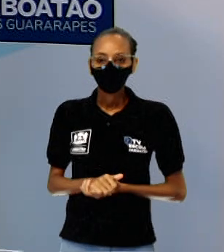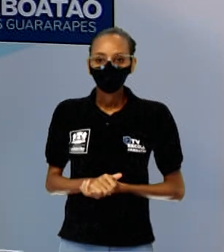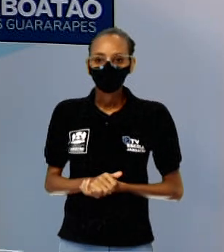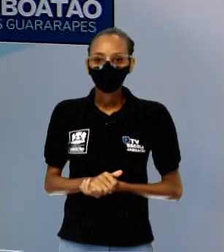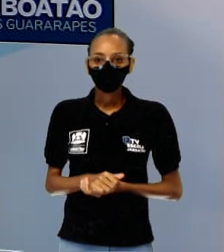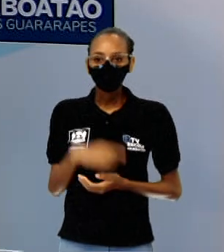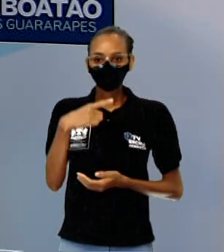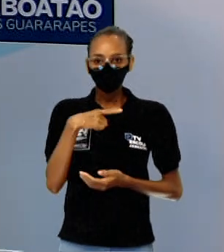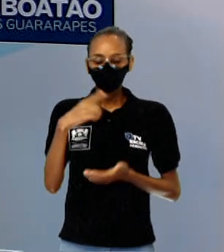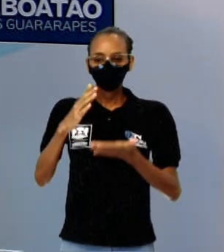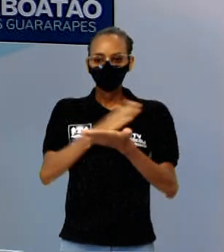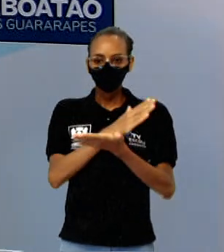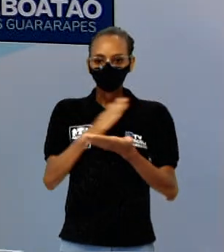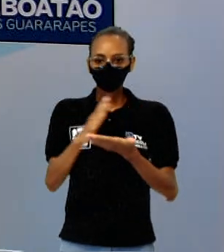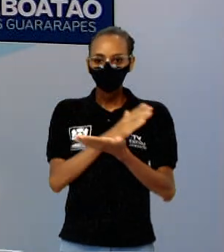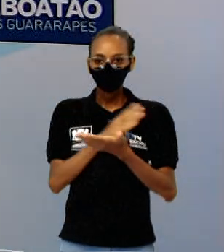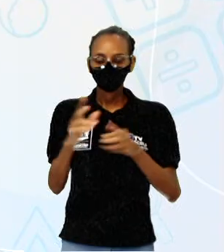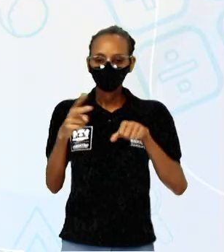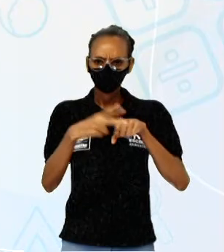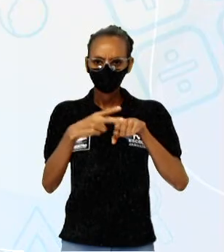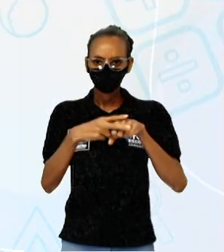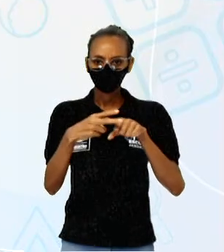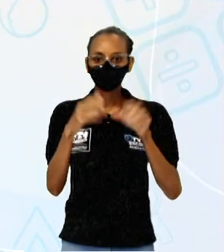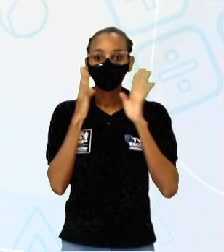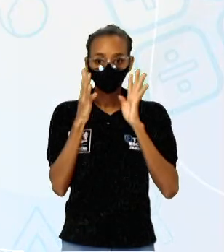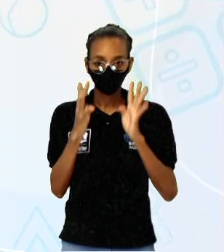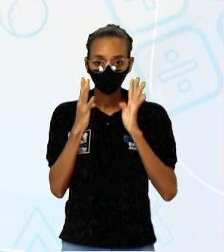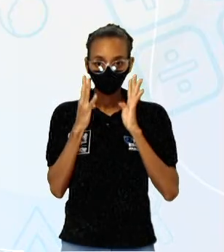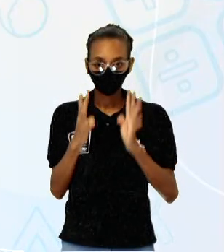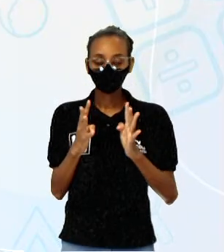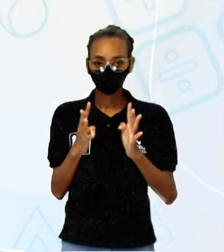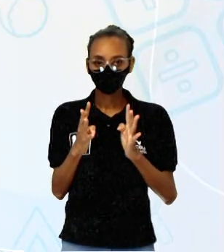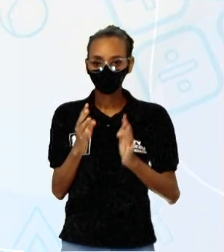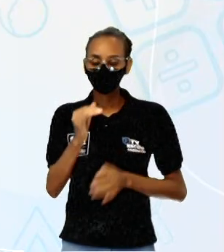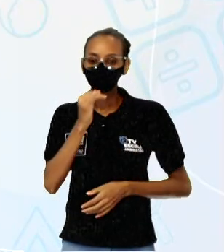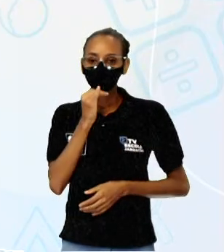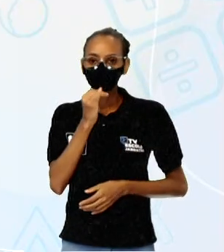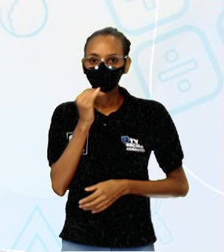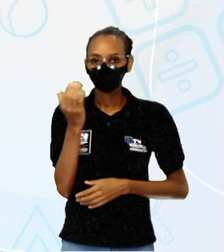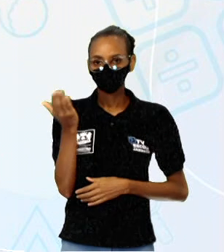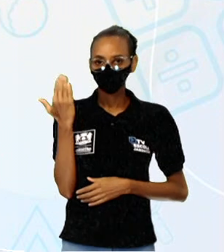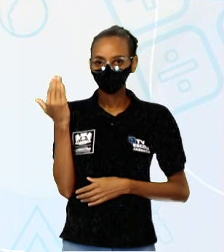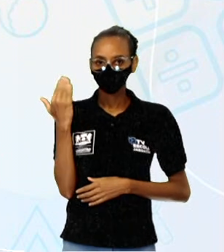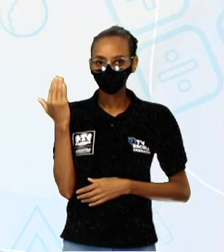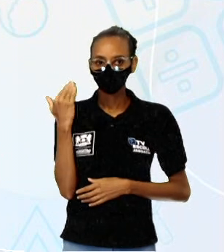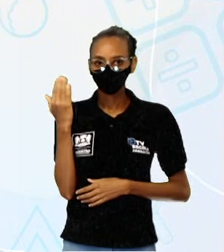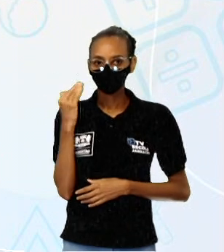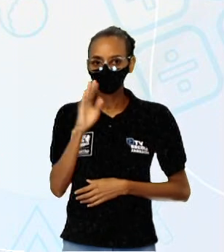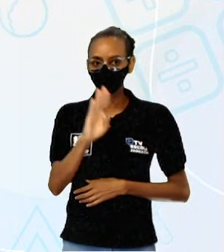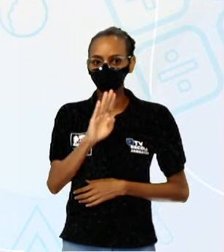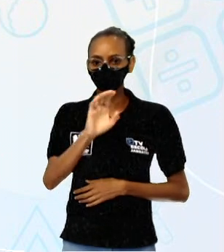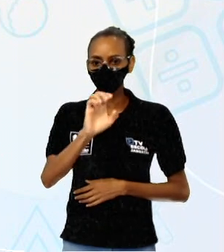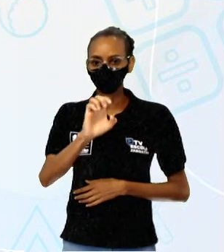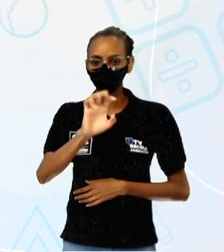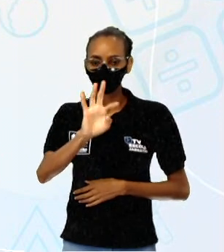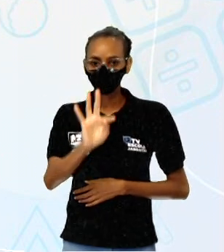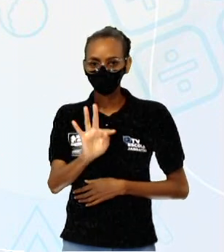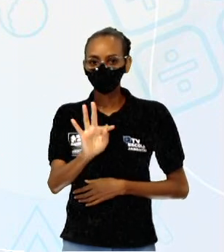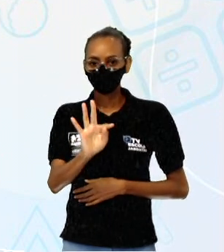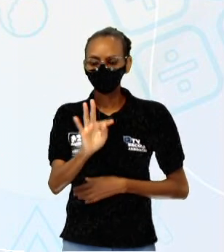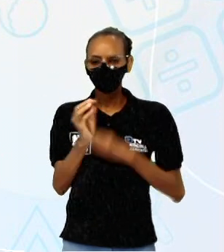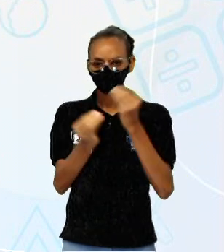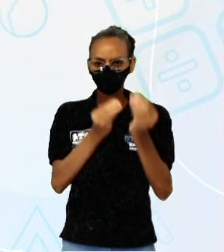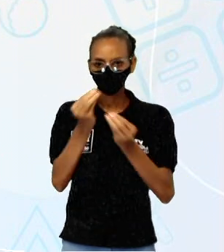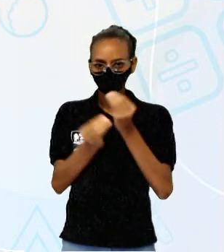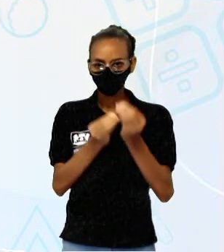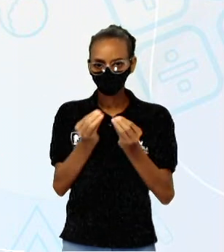alguns verbos, preste bem atenção, ó, bet, o passado de bet vai ser bet, e o particípio passado de bet também